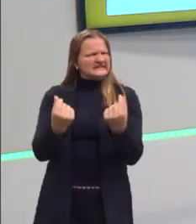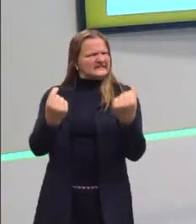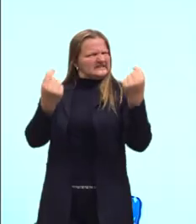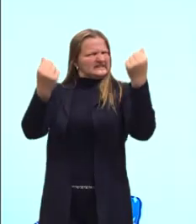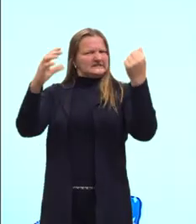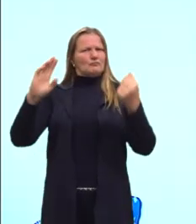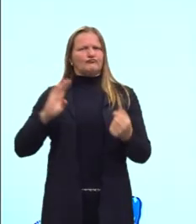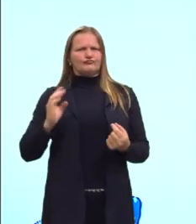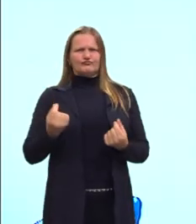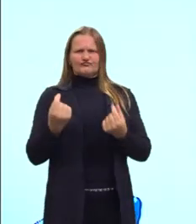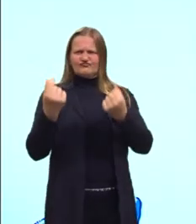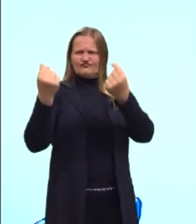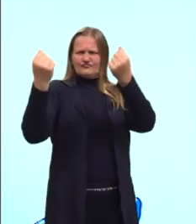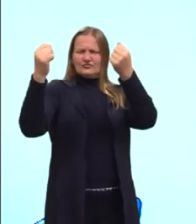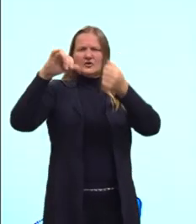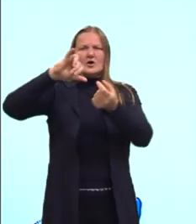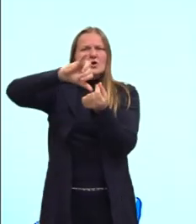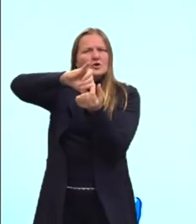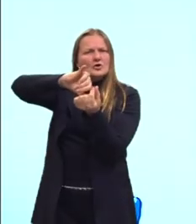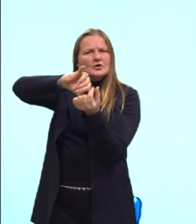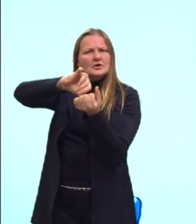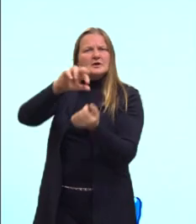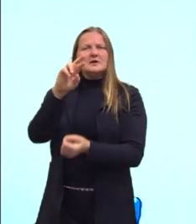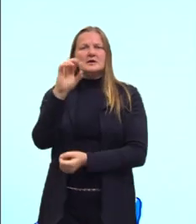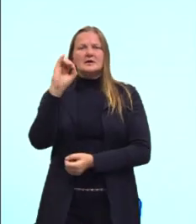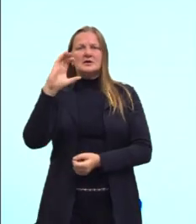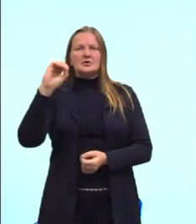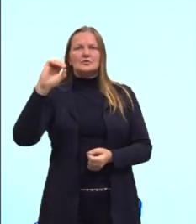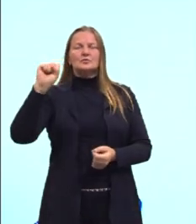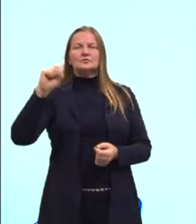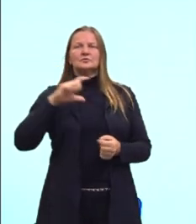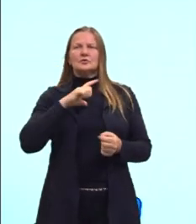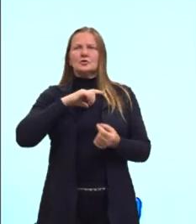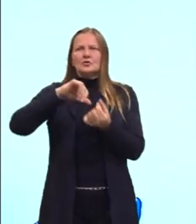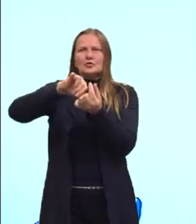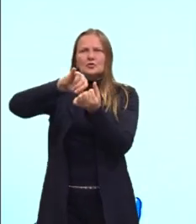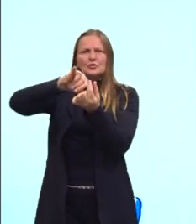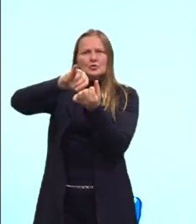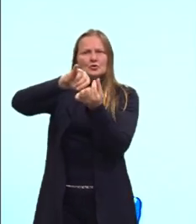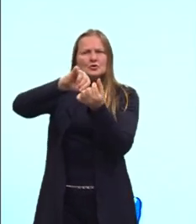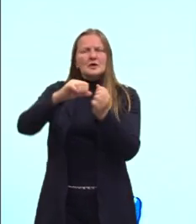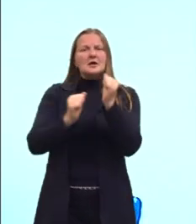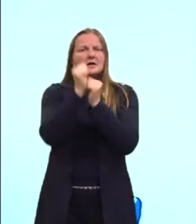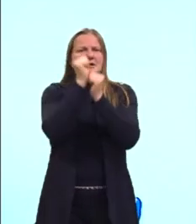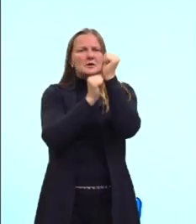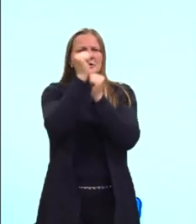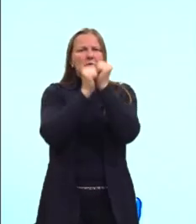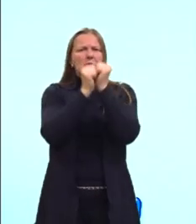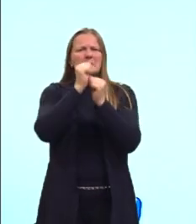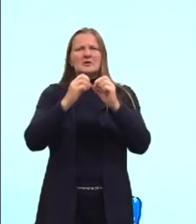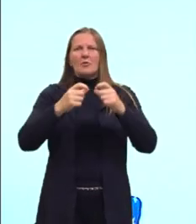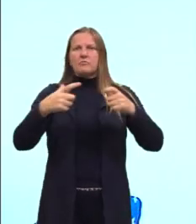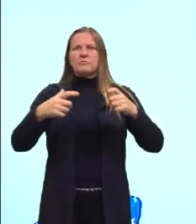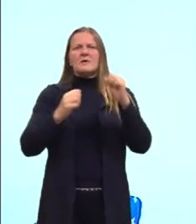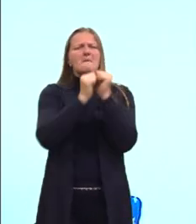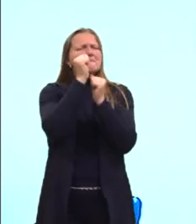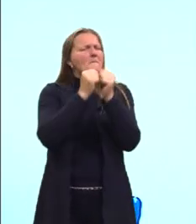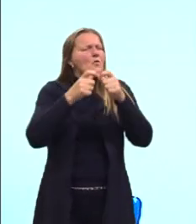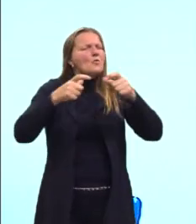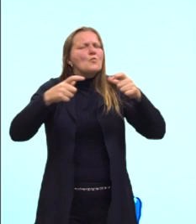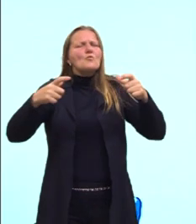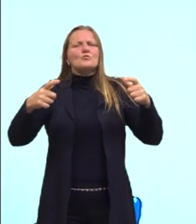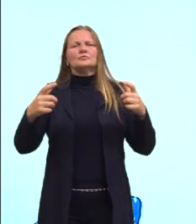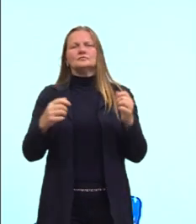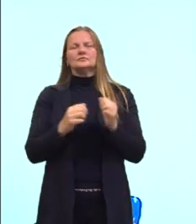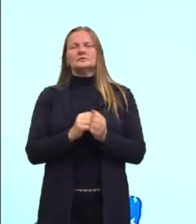a gurizada são aquela galera ali do capitalismo né do nosso das empresas onde as empresas estão né foram